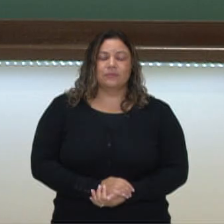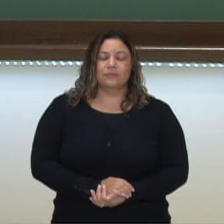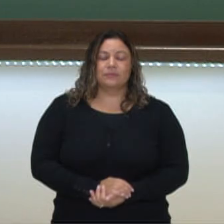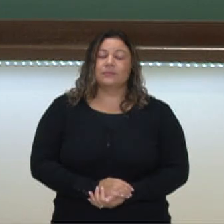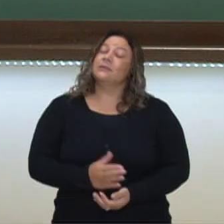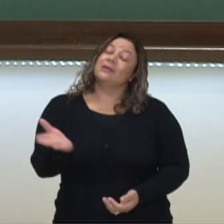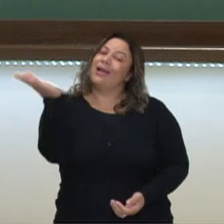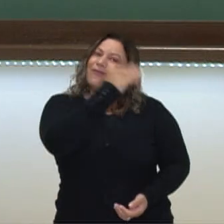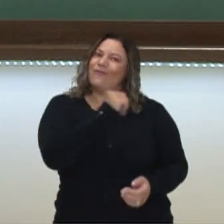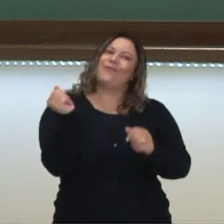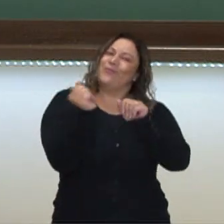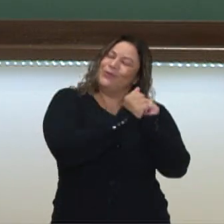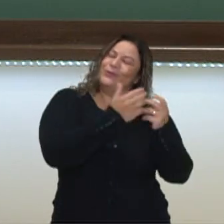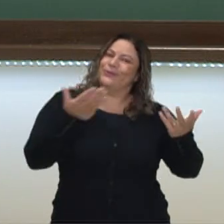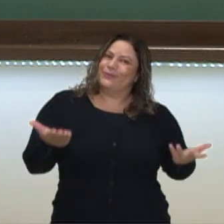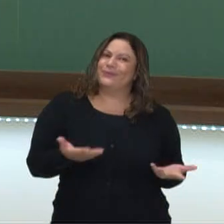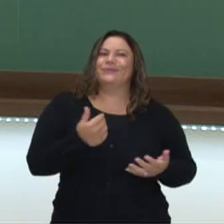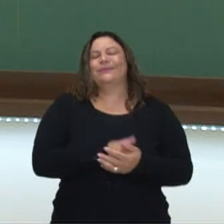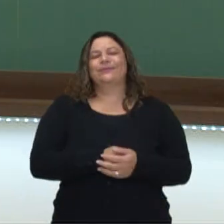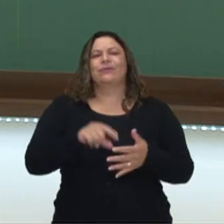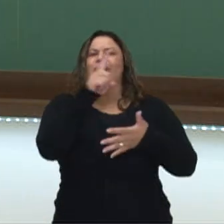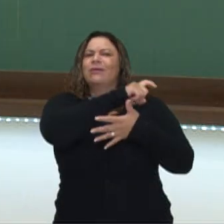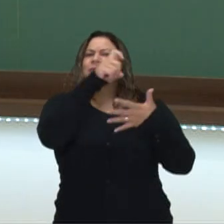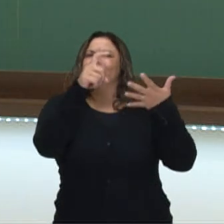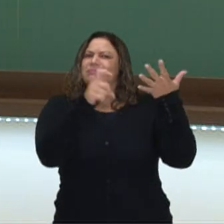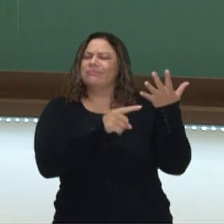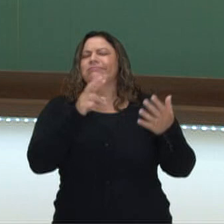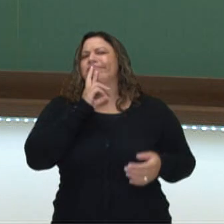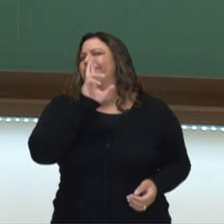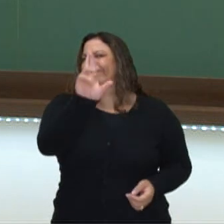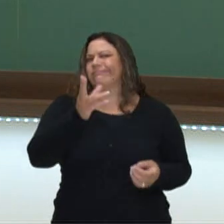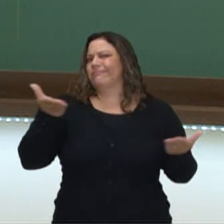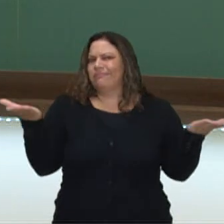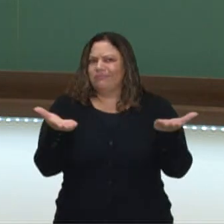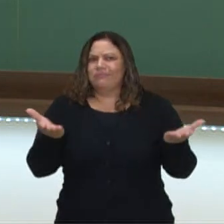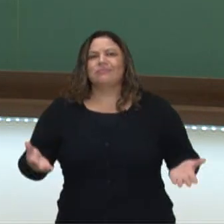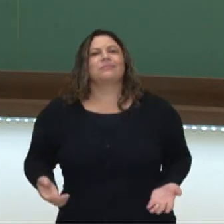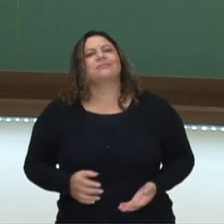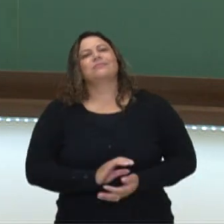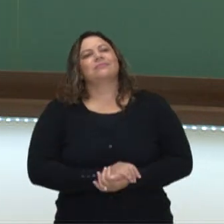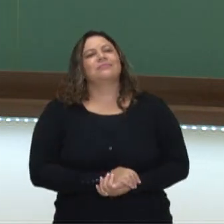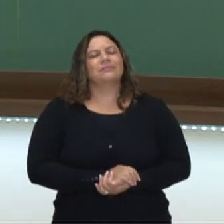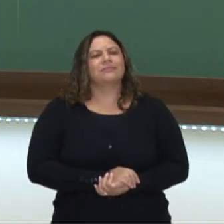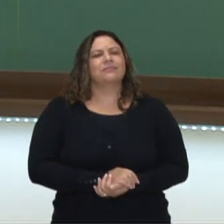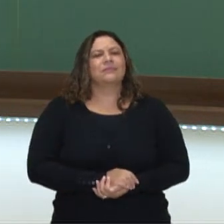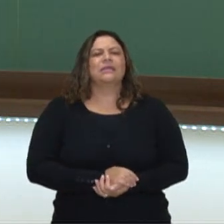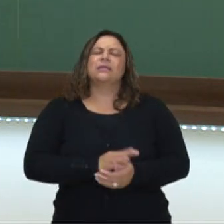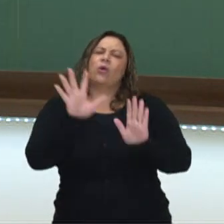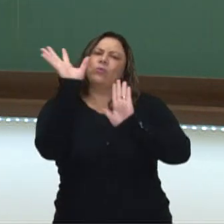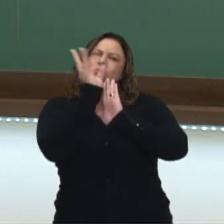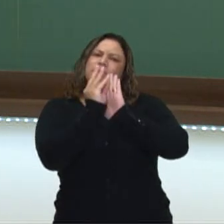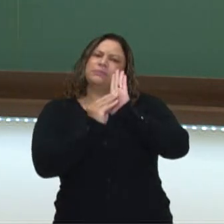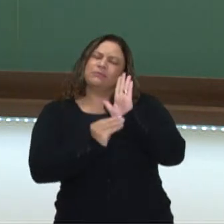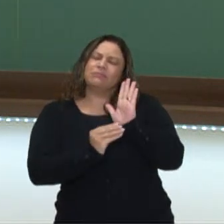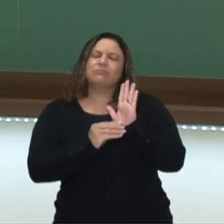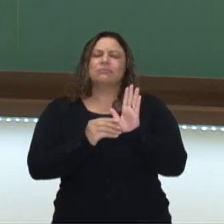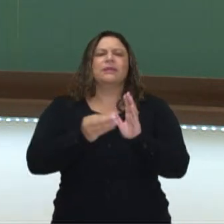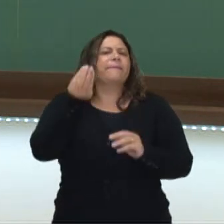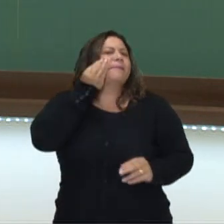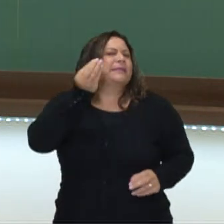Vamos juntos aqui, minha gente. Qual hipótese de resposta é essa? Observem que eu trouxe alguns elementos para